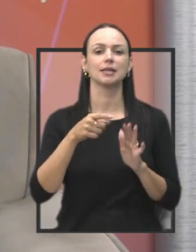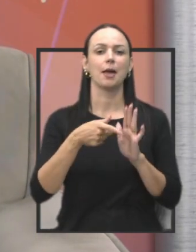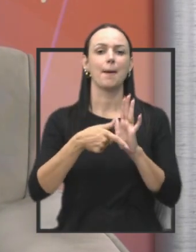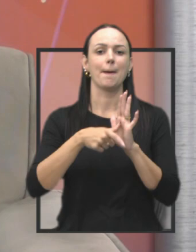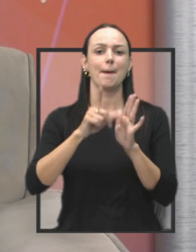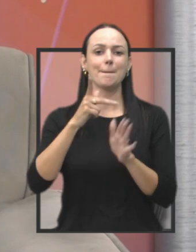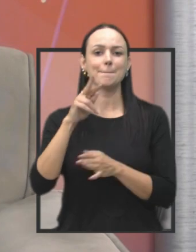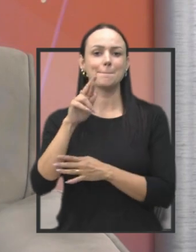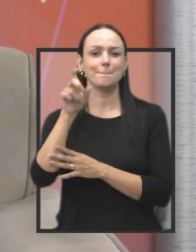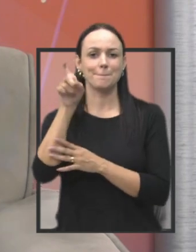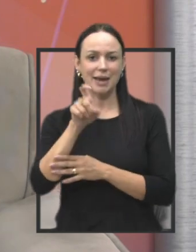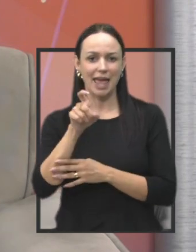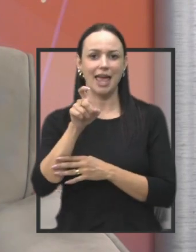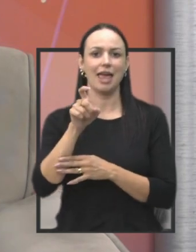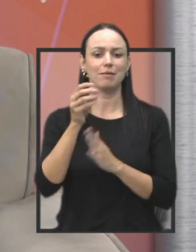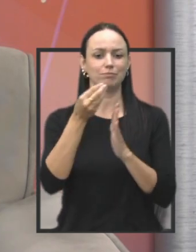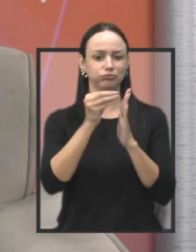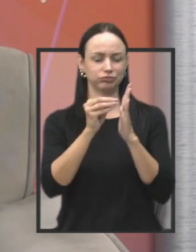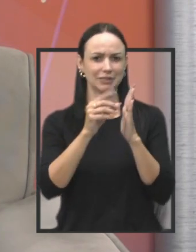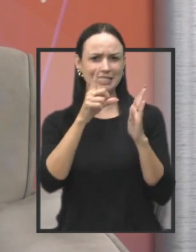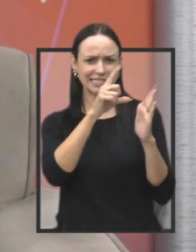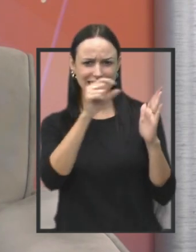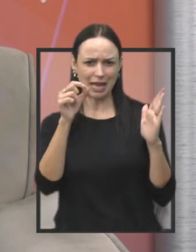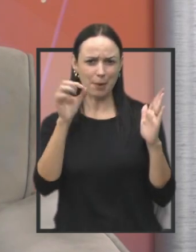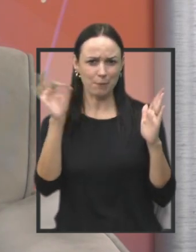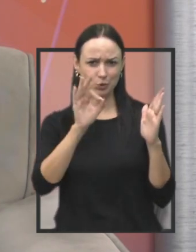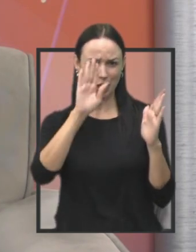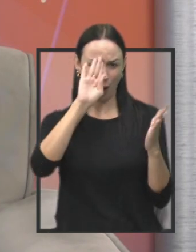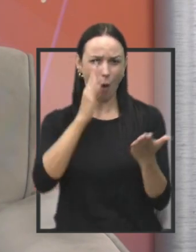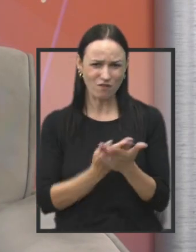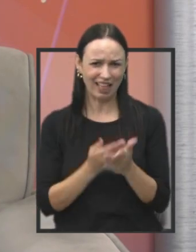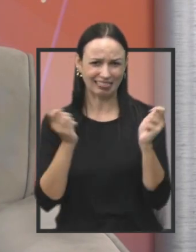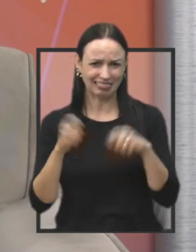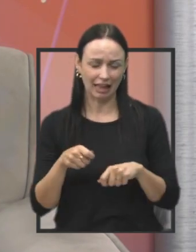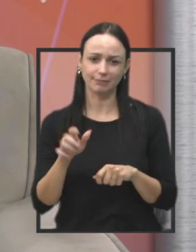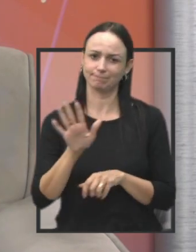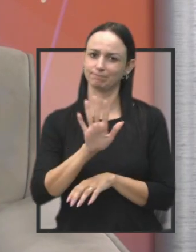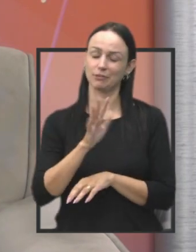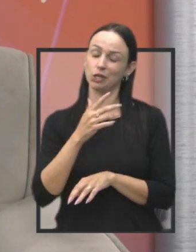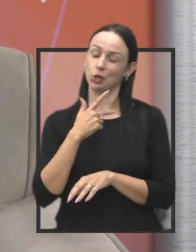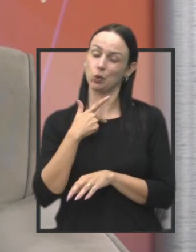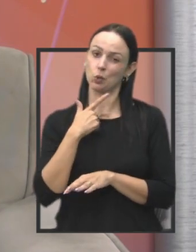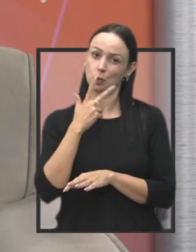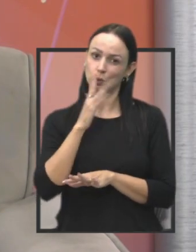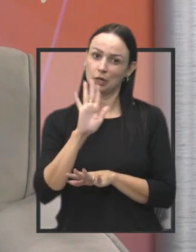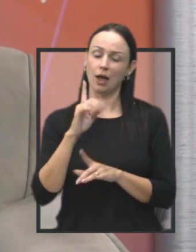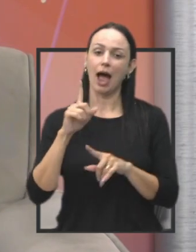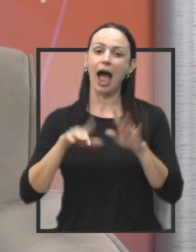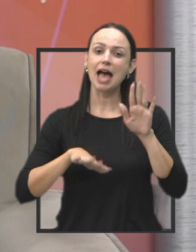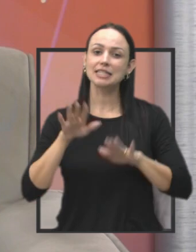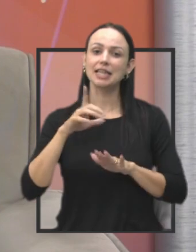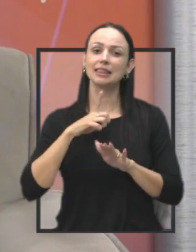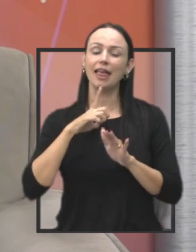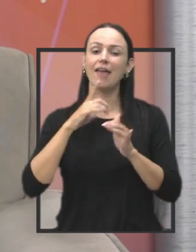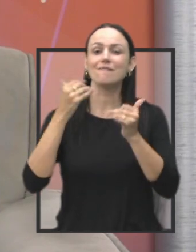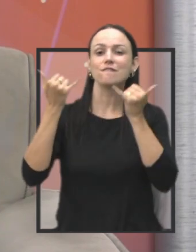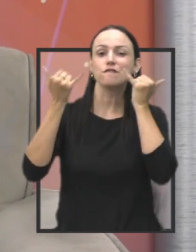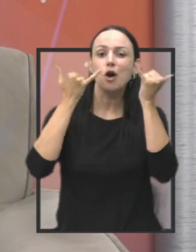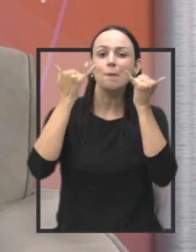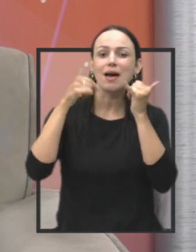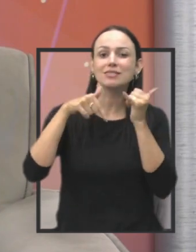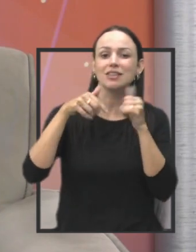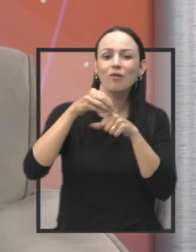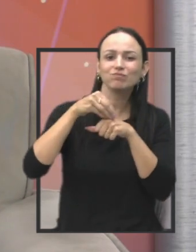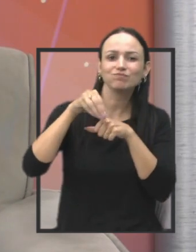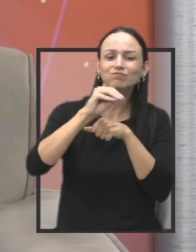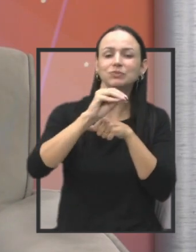é 100% confiável, porque pode vir alguma informação que não compete, que não é do